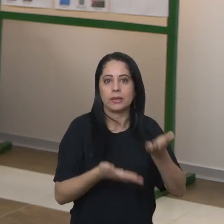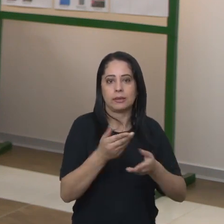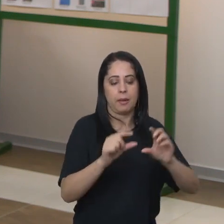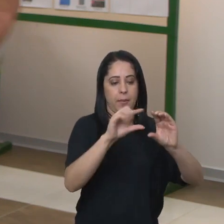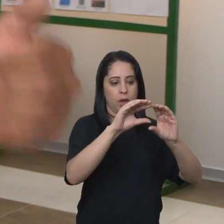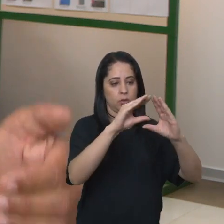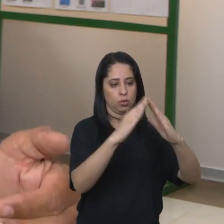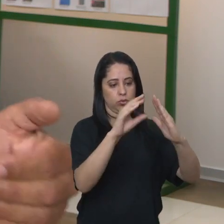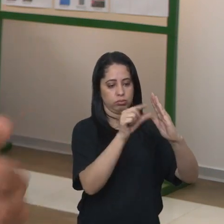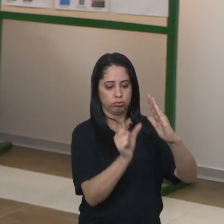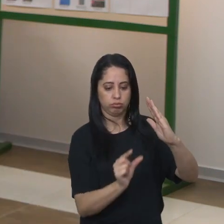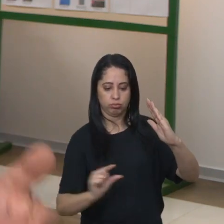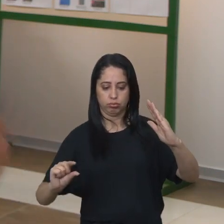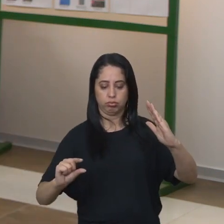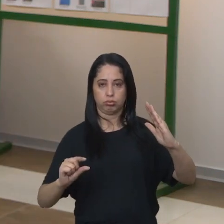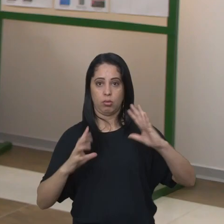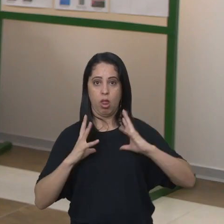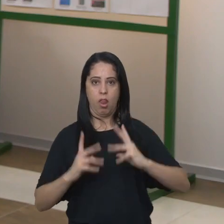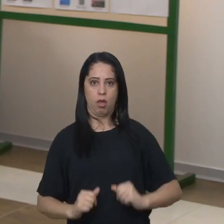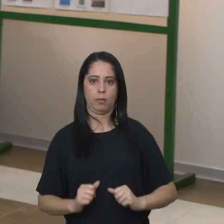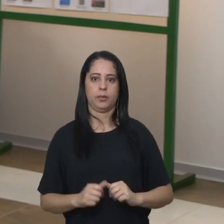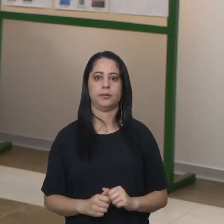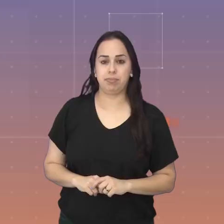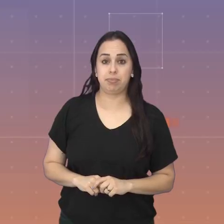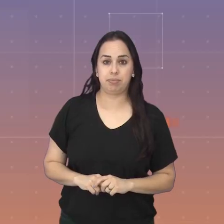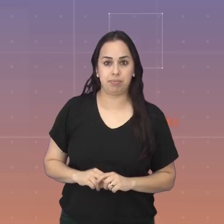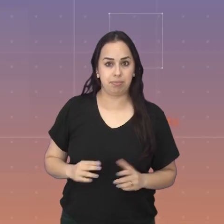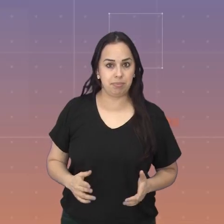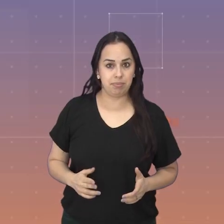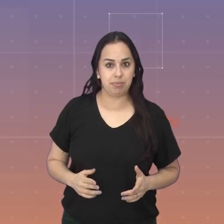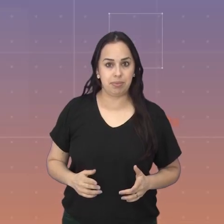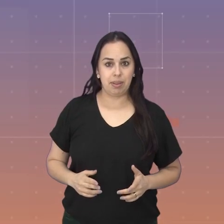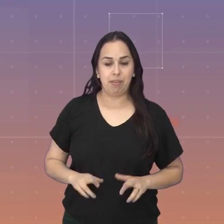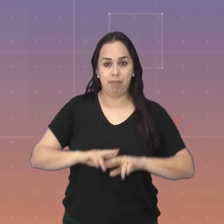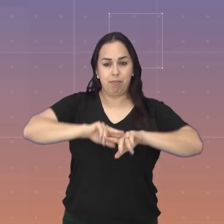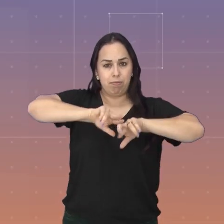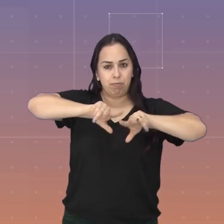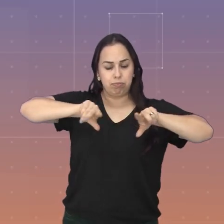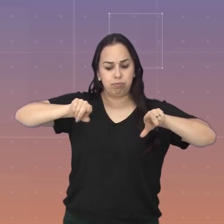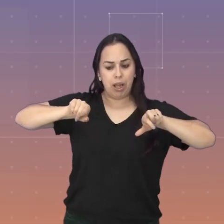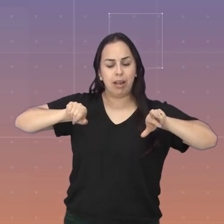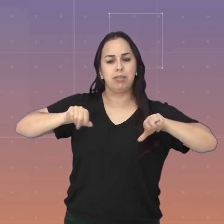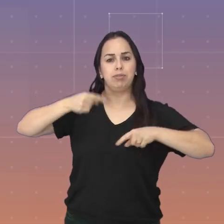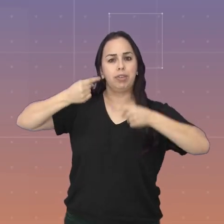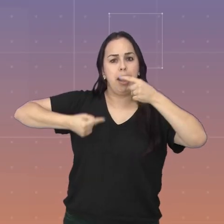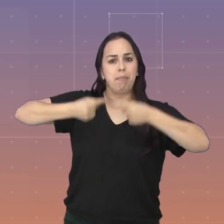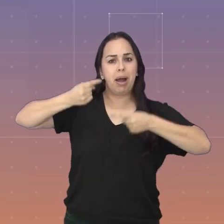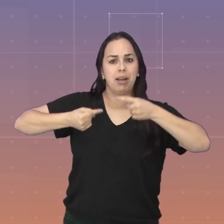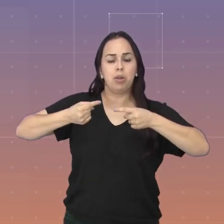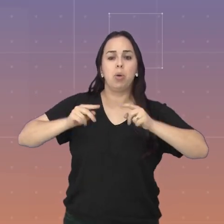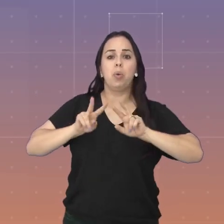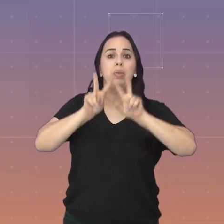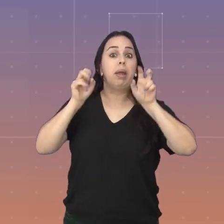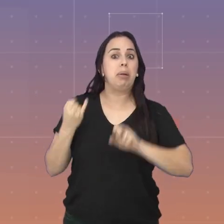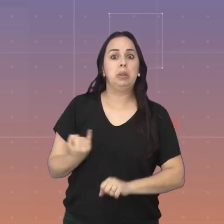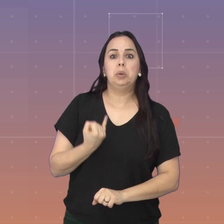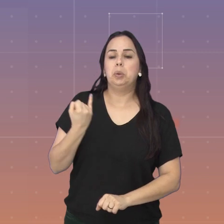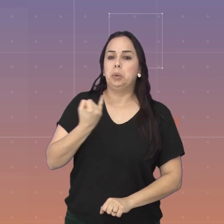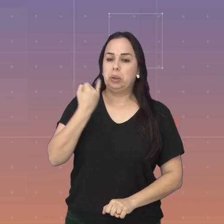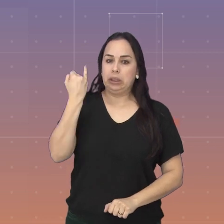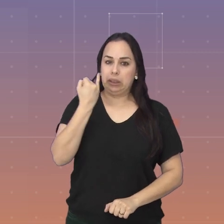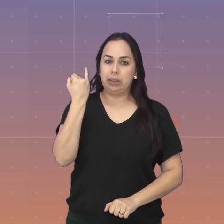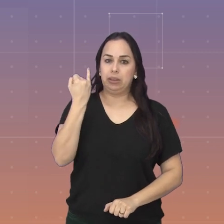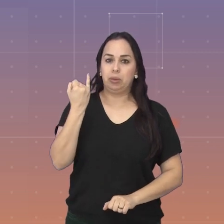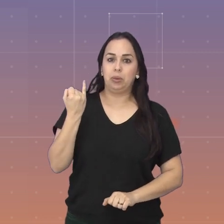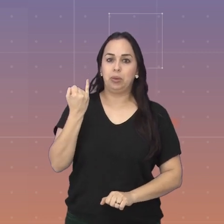de fornecimento de água e de tratamento de esgoto. Entre os diversos debates realizados na Câmara, um tema